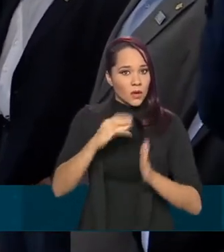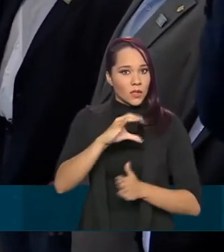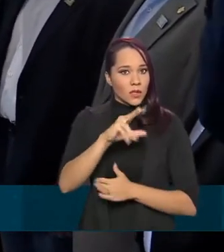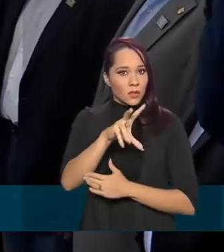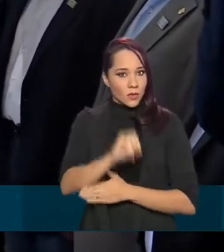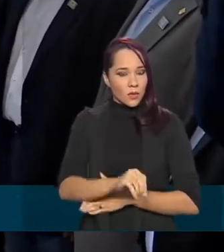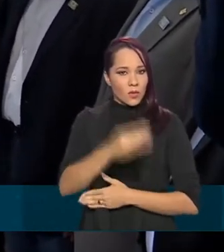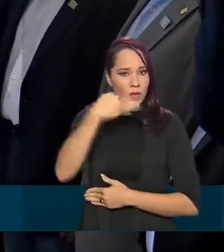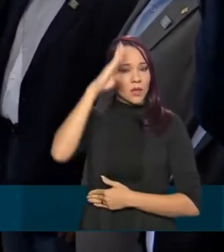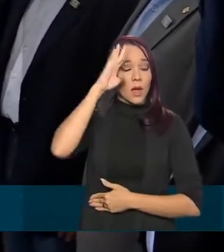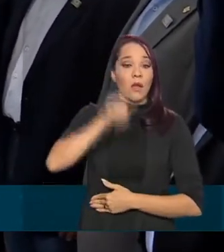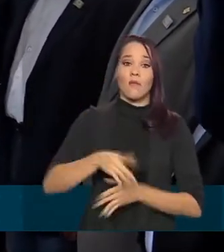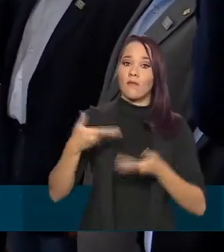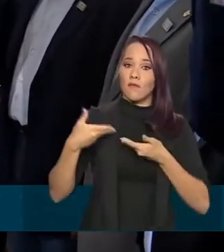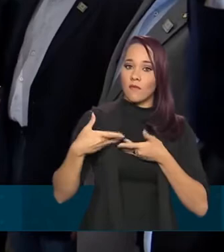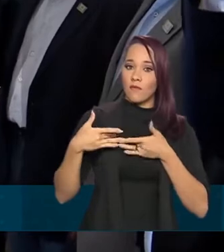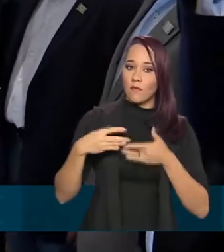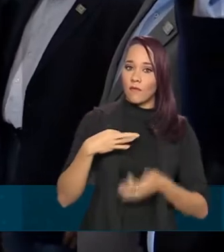é voluntária.